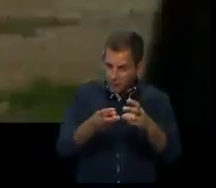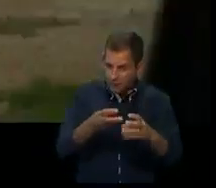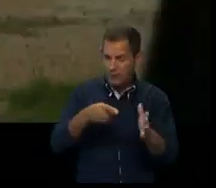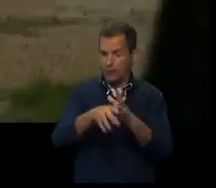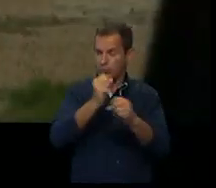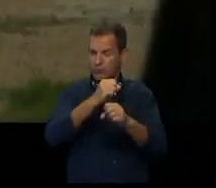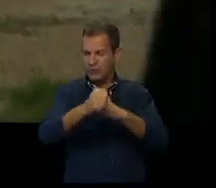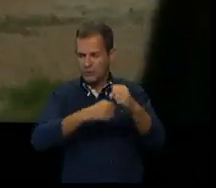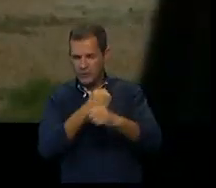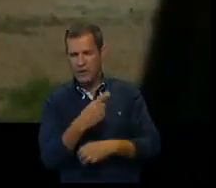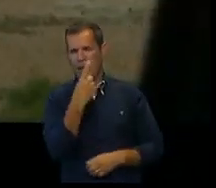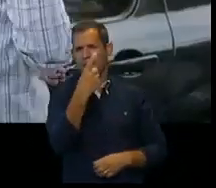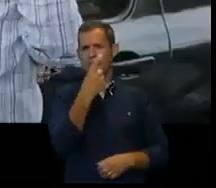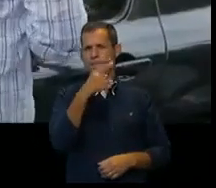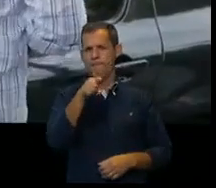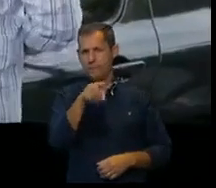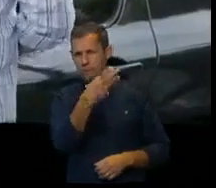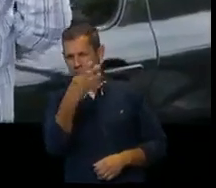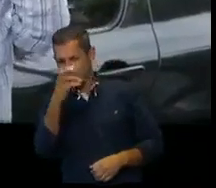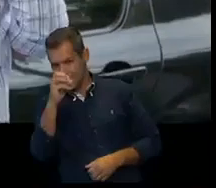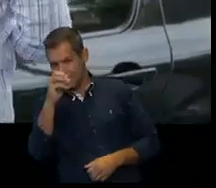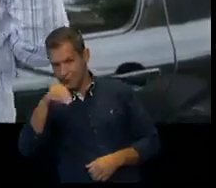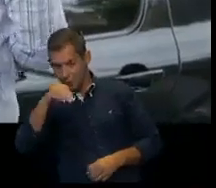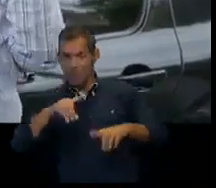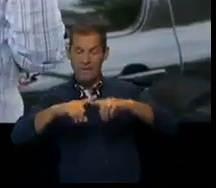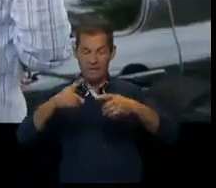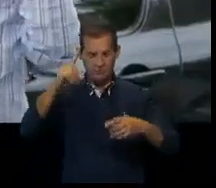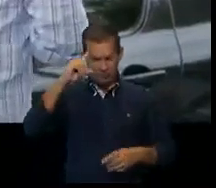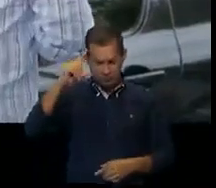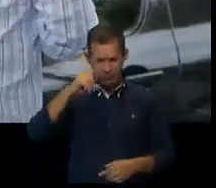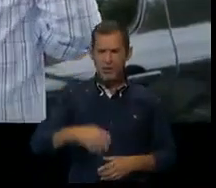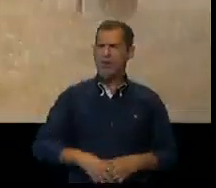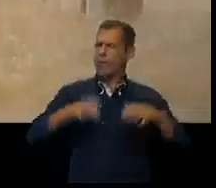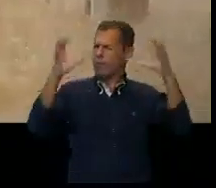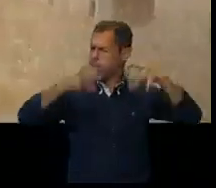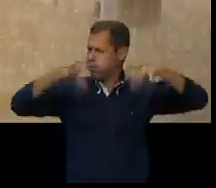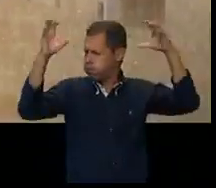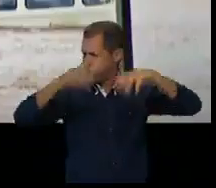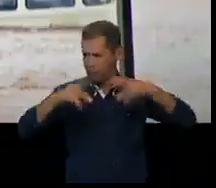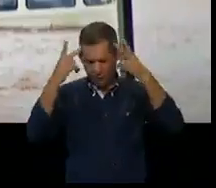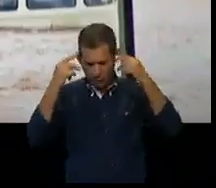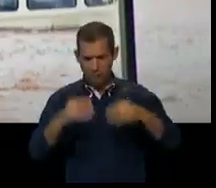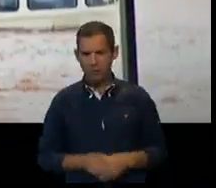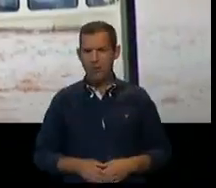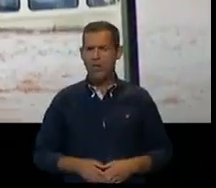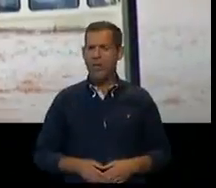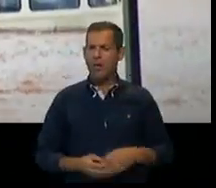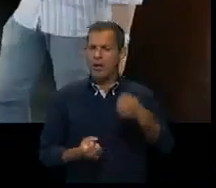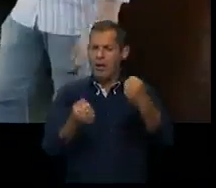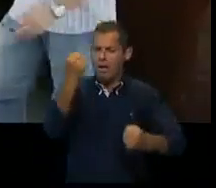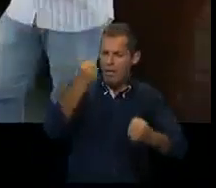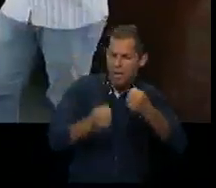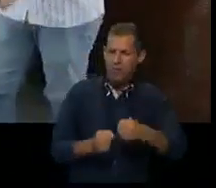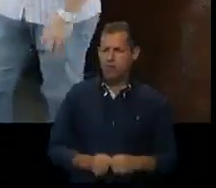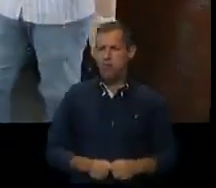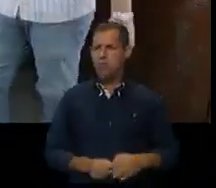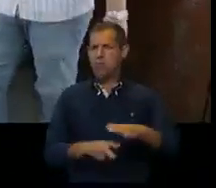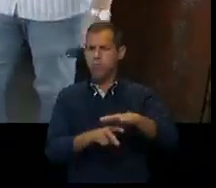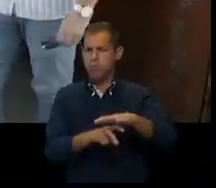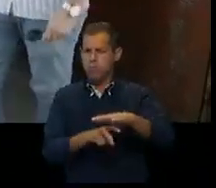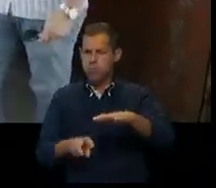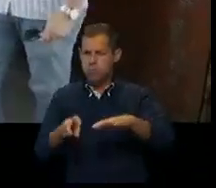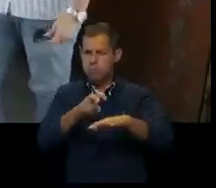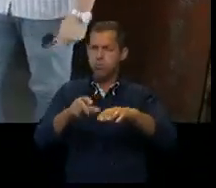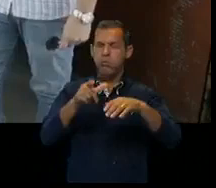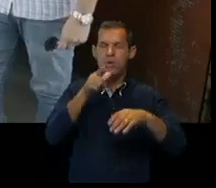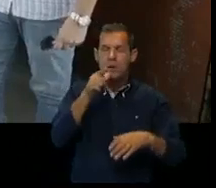de chuva é de 1.350 milímetros. Em dias de chuvas torrenciais, era comum ver carros submersos na região central. Para atender